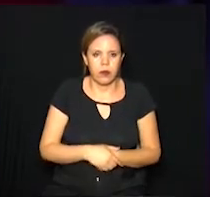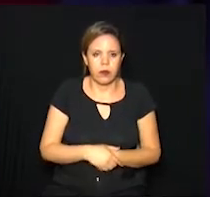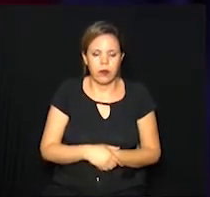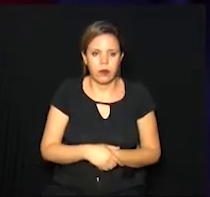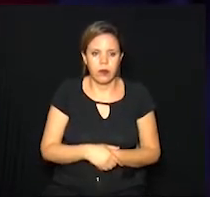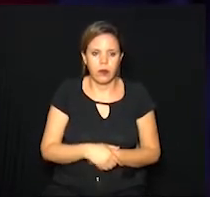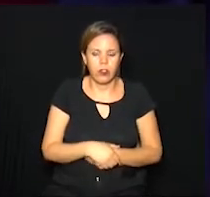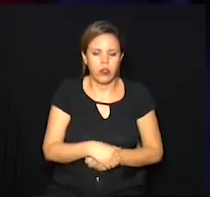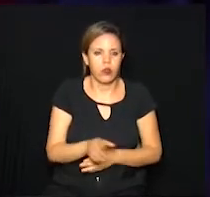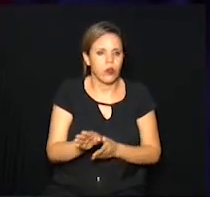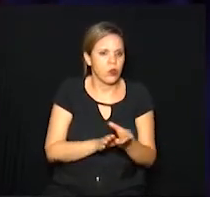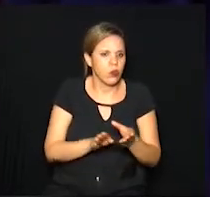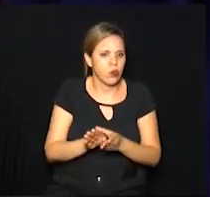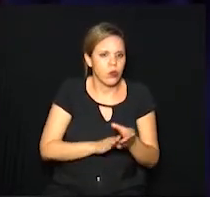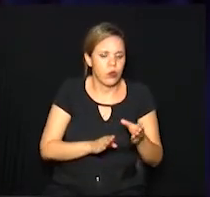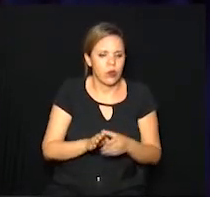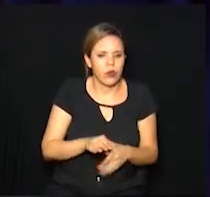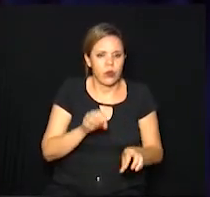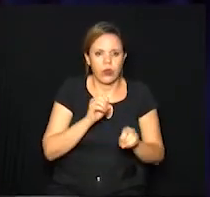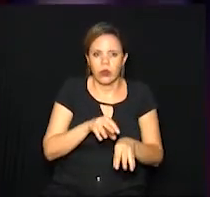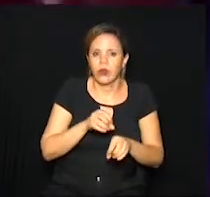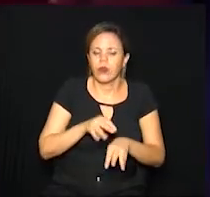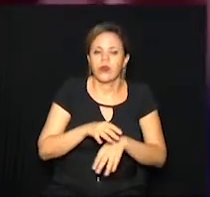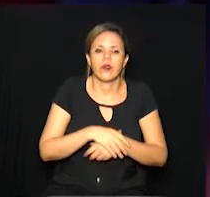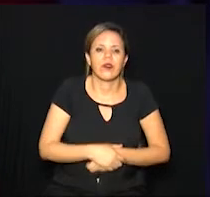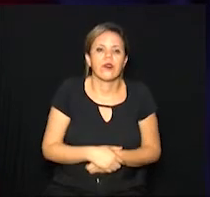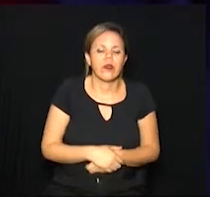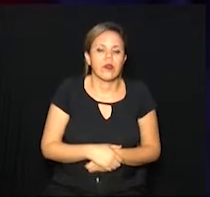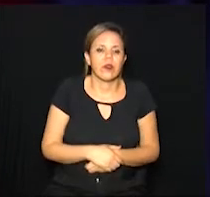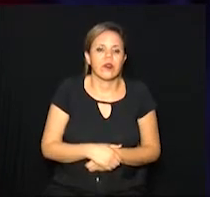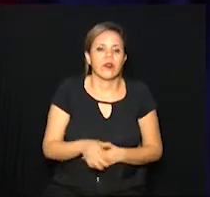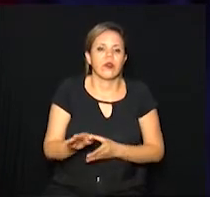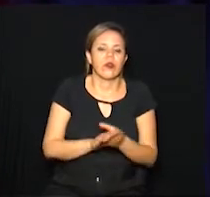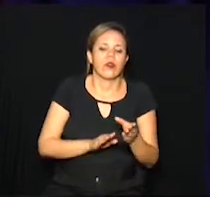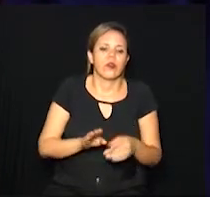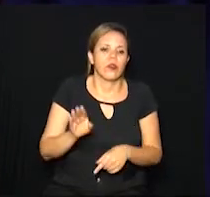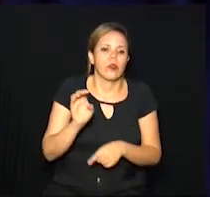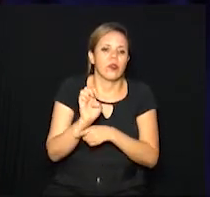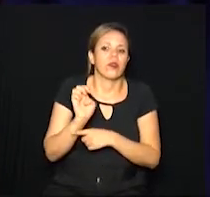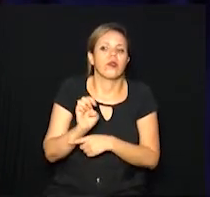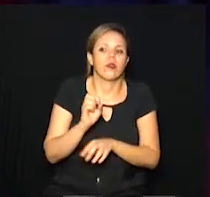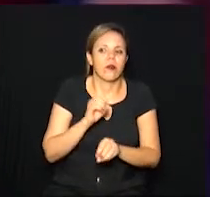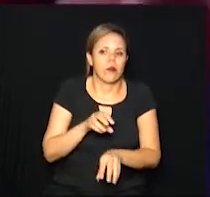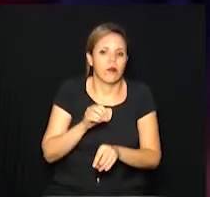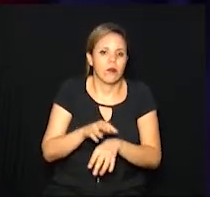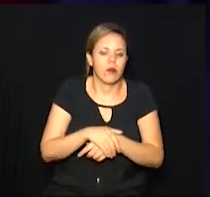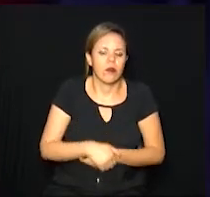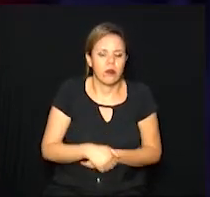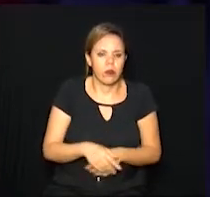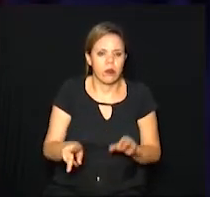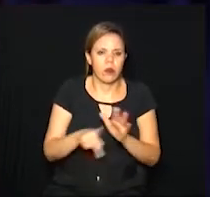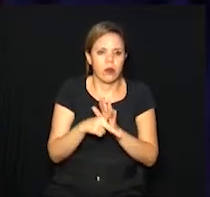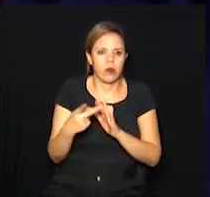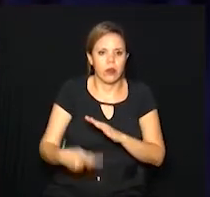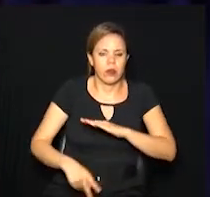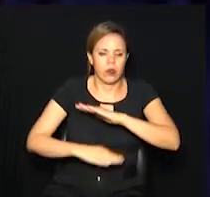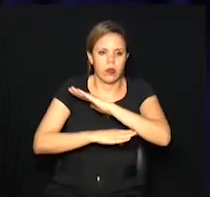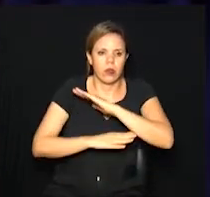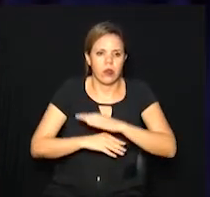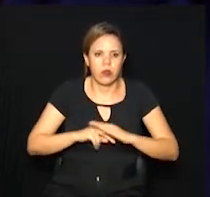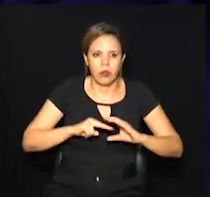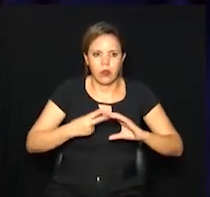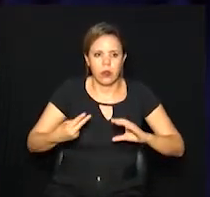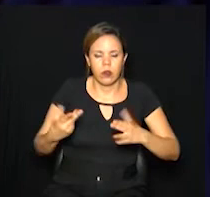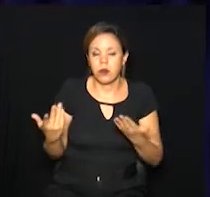no Conselho Municipal de Educação, no Conselho Estadual de Educação, na própria Câmara,